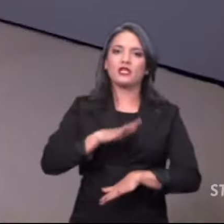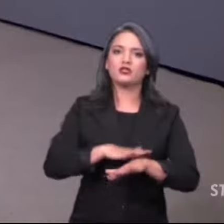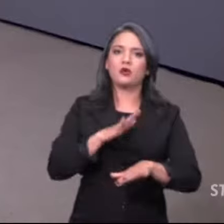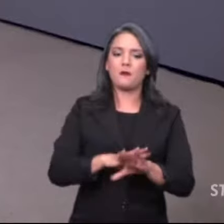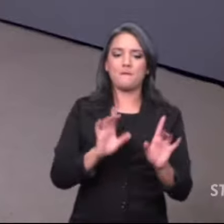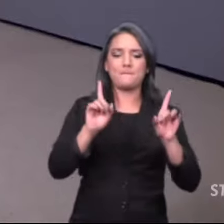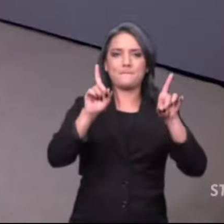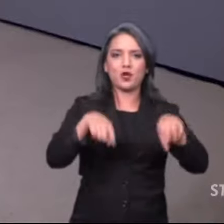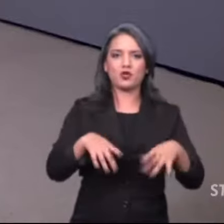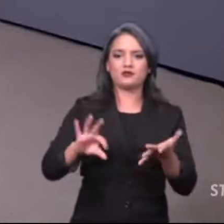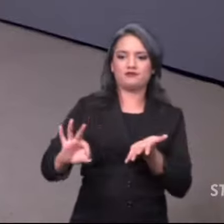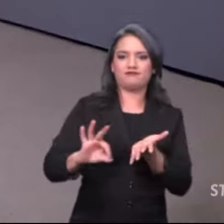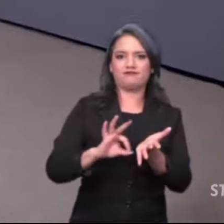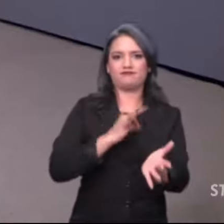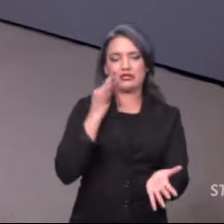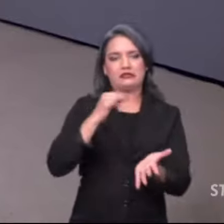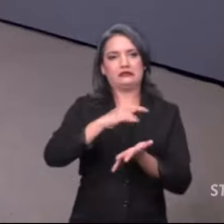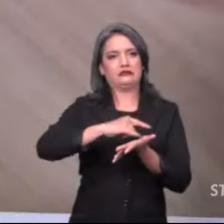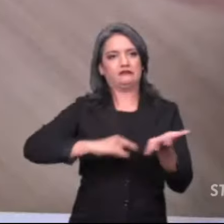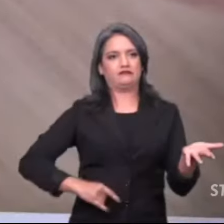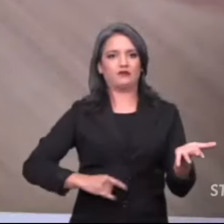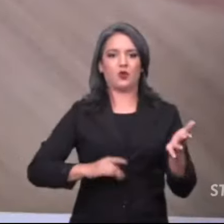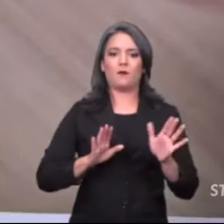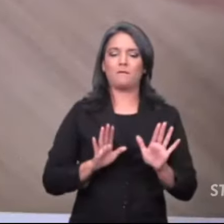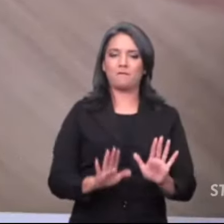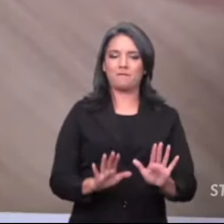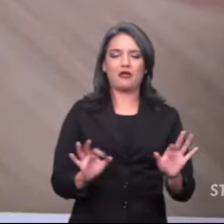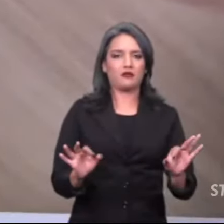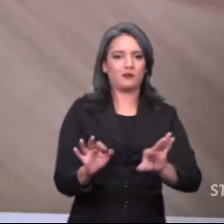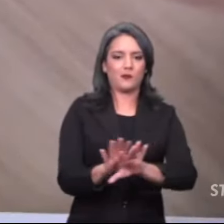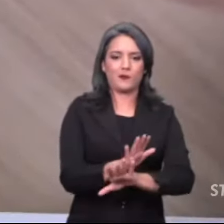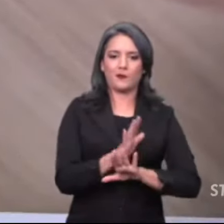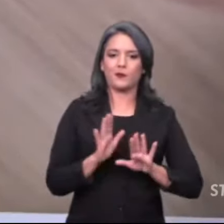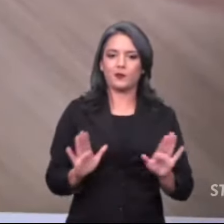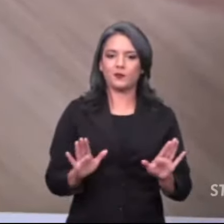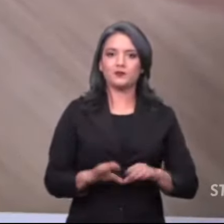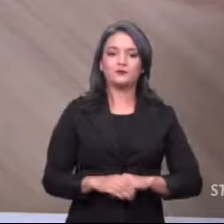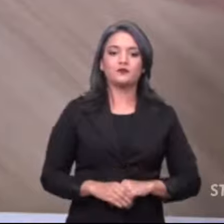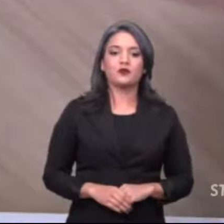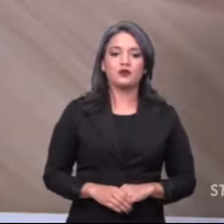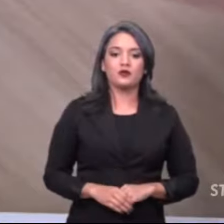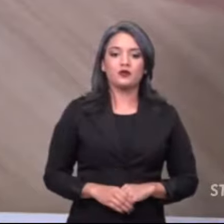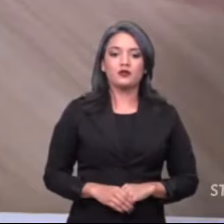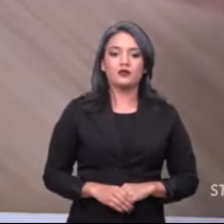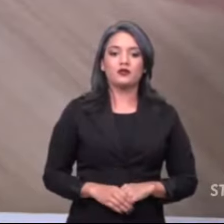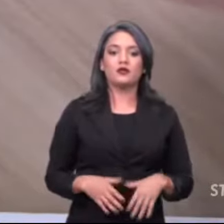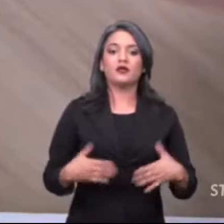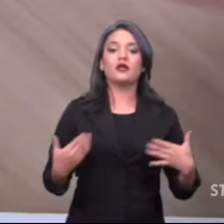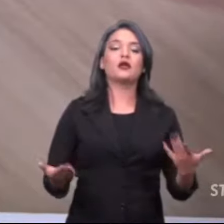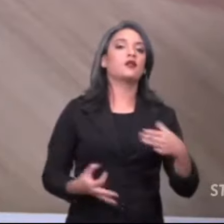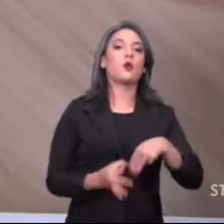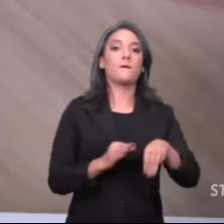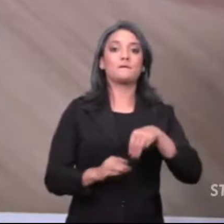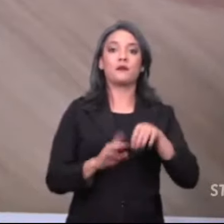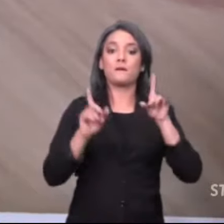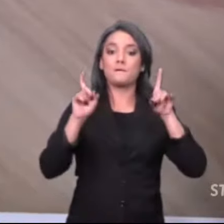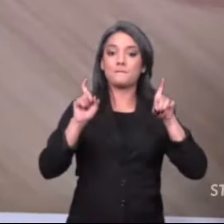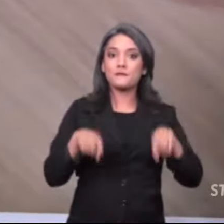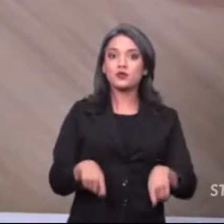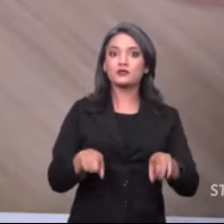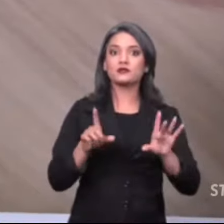faça o seu juramento e lance a sua assinatura naquele livro de posse. Uma vez empossado o ministro do Supremo